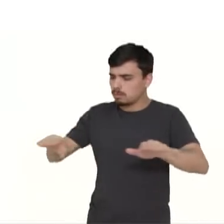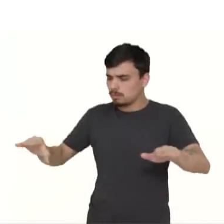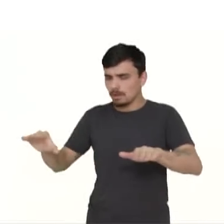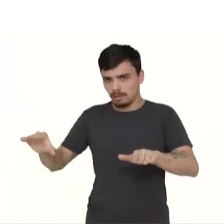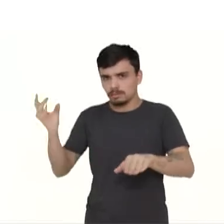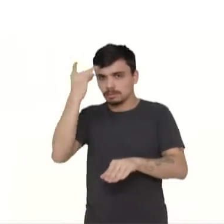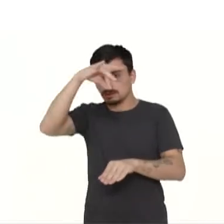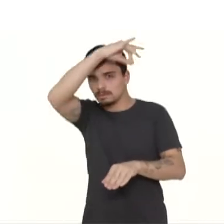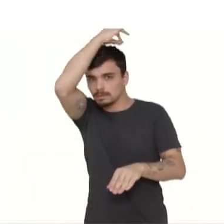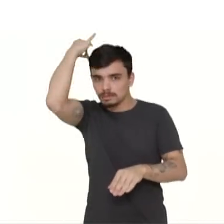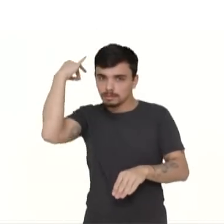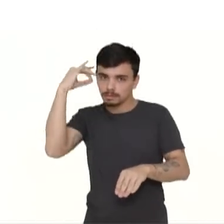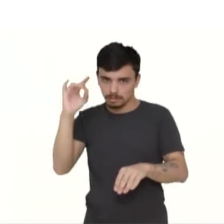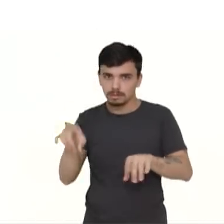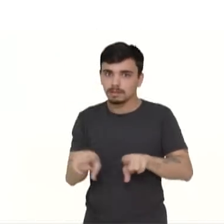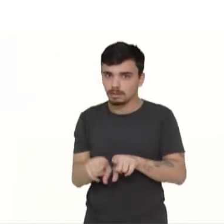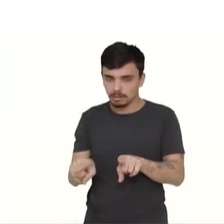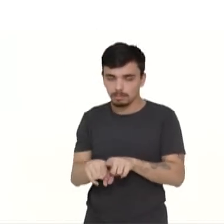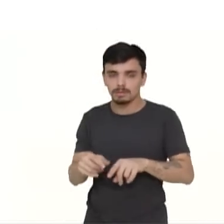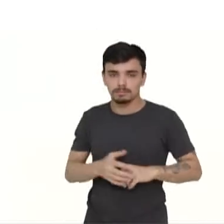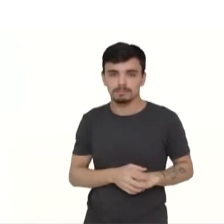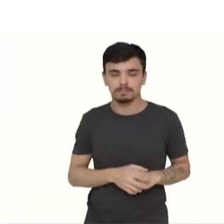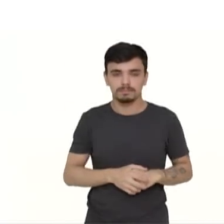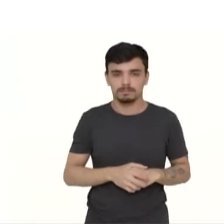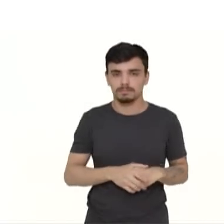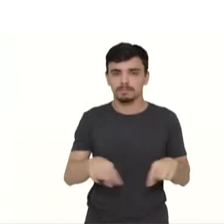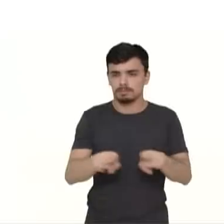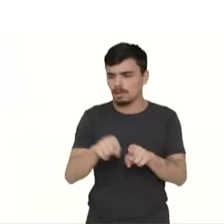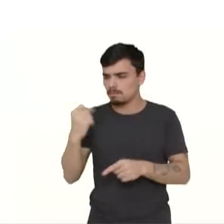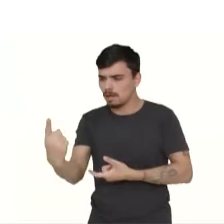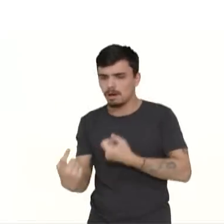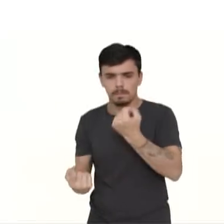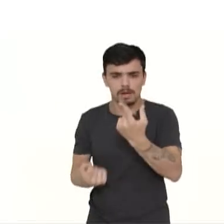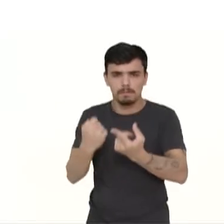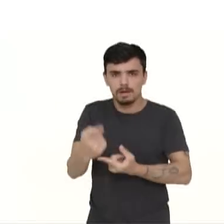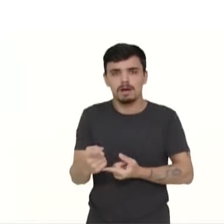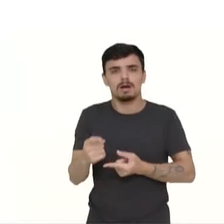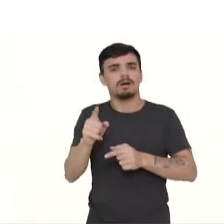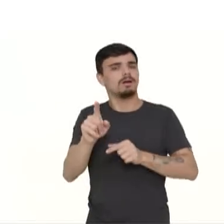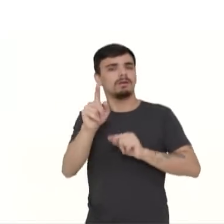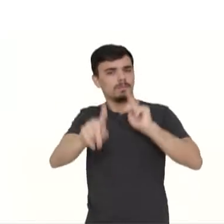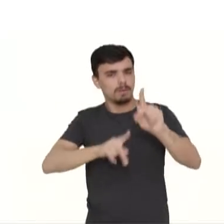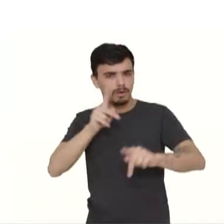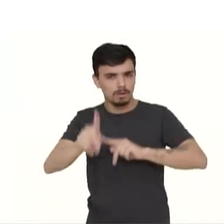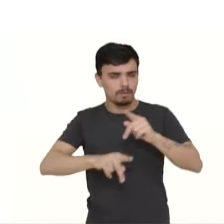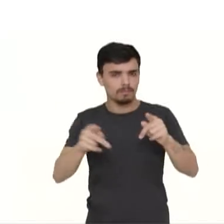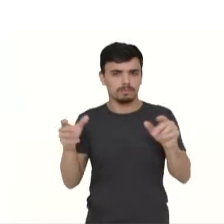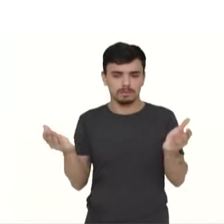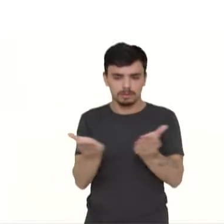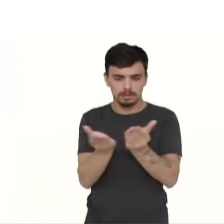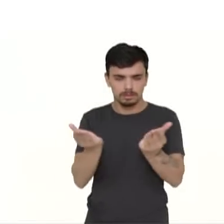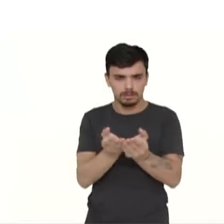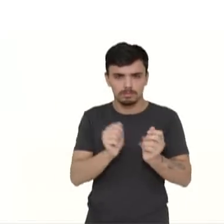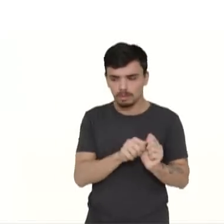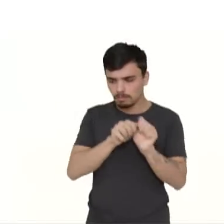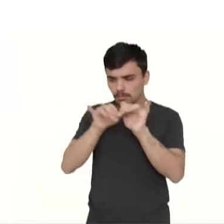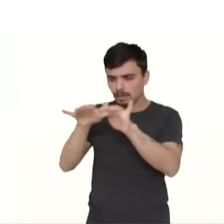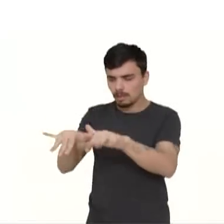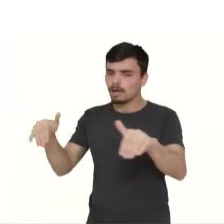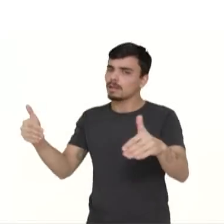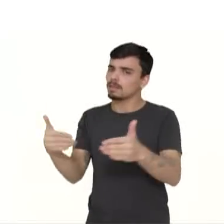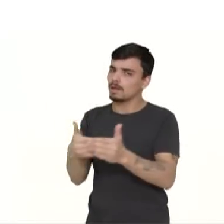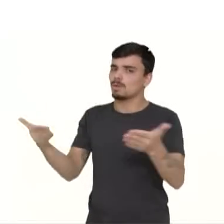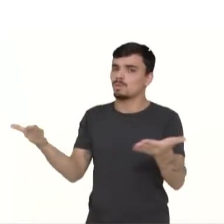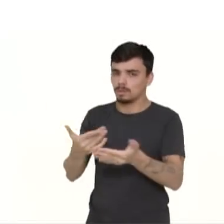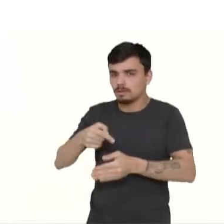é conhecida como a Terra Santa. E vários povos cristãos já peregrinavam, já iam para aquela região, ainda hoje